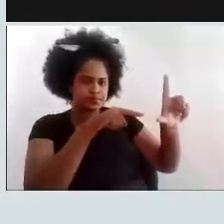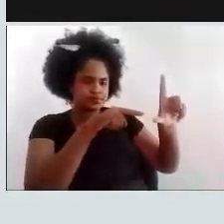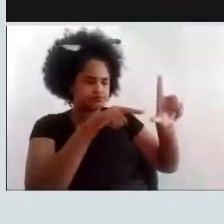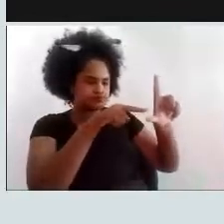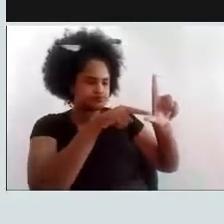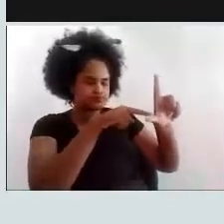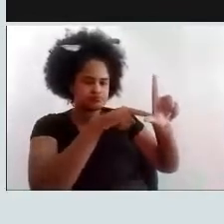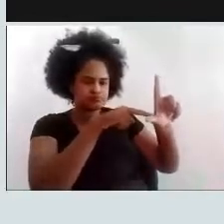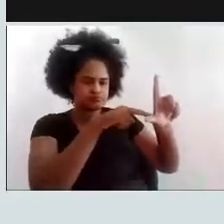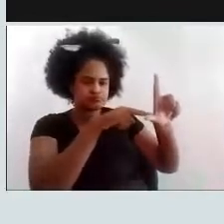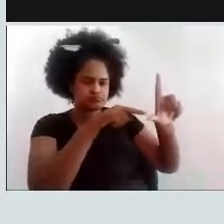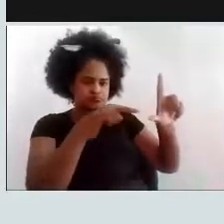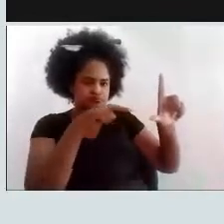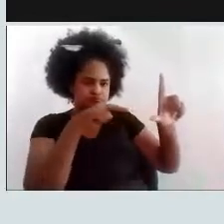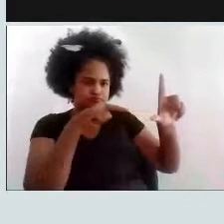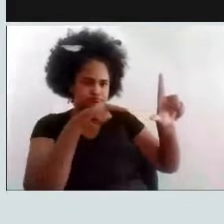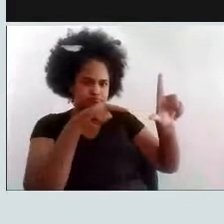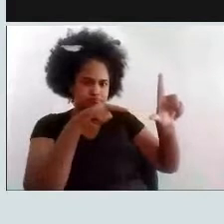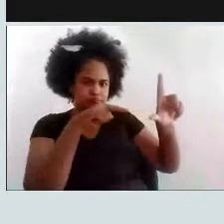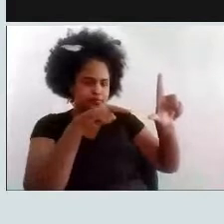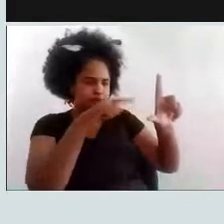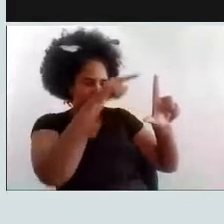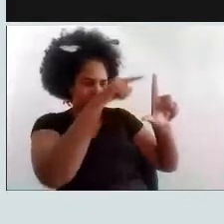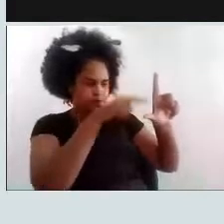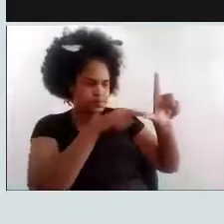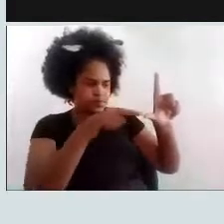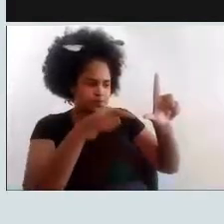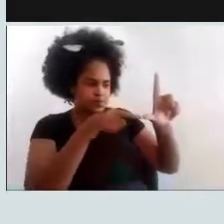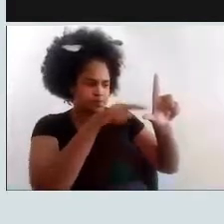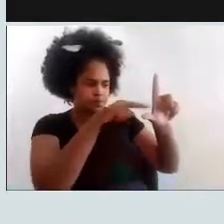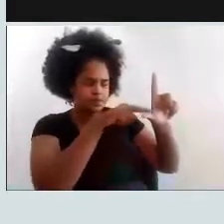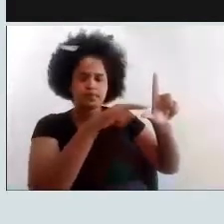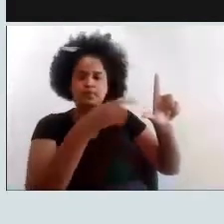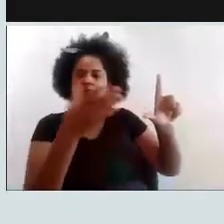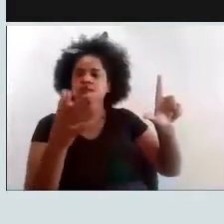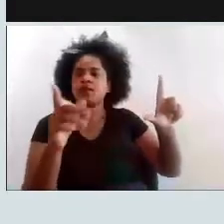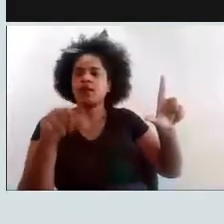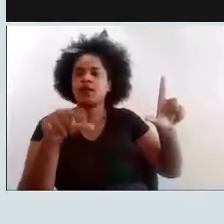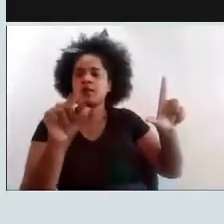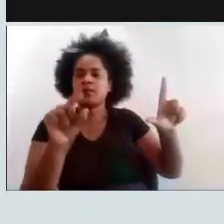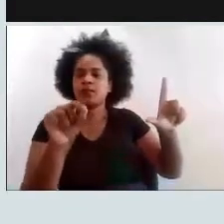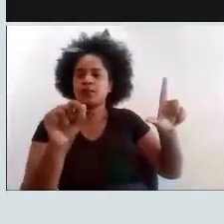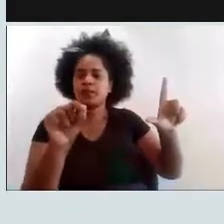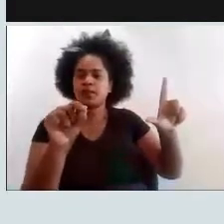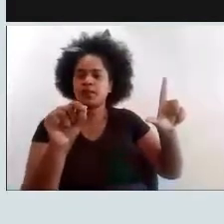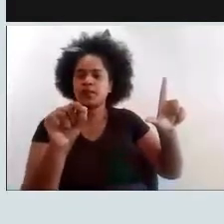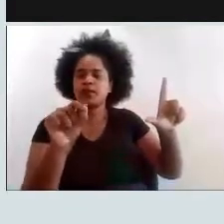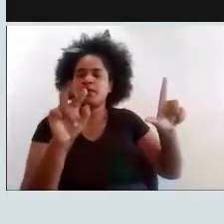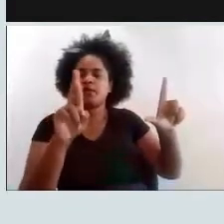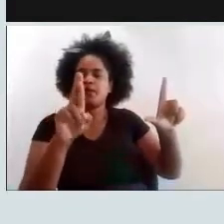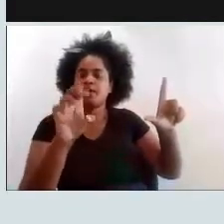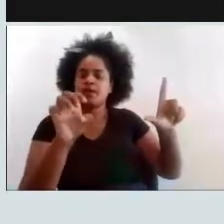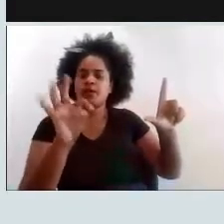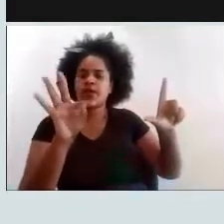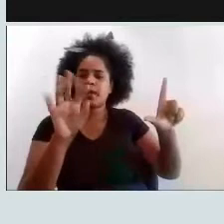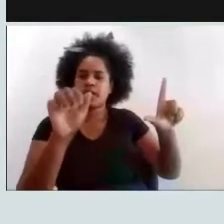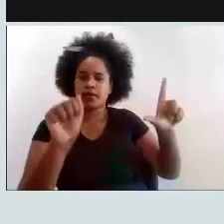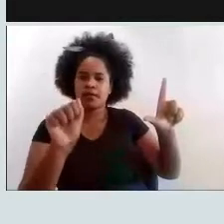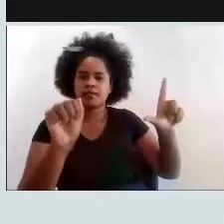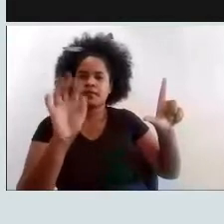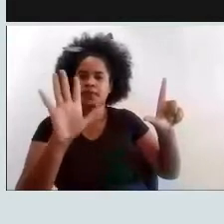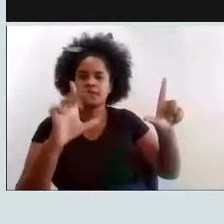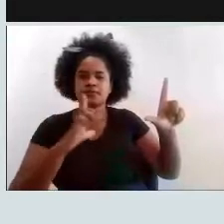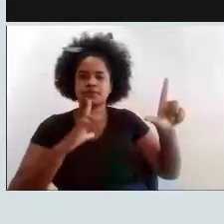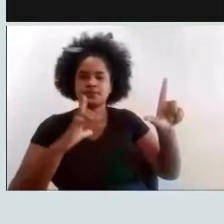passa pelos dois planos, ele acaba formando uma reta que passa por esses dois